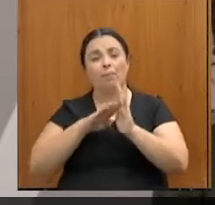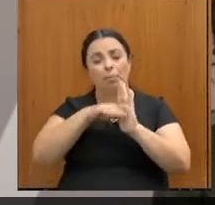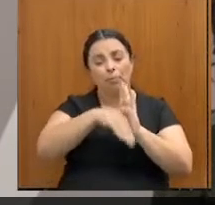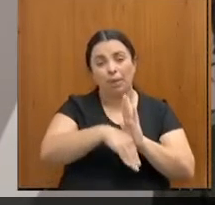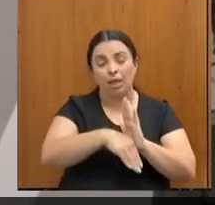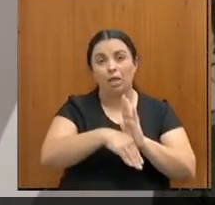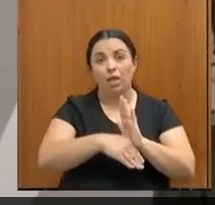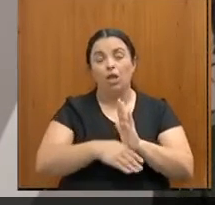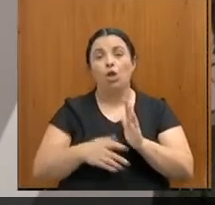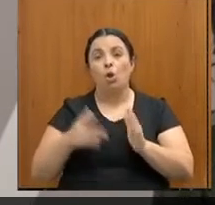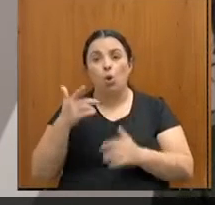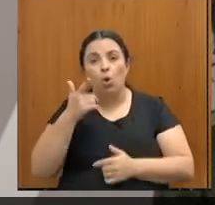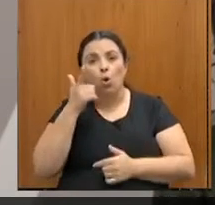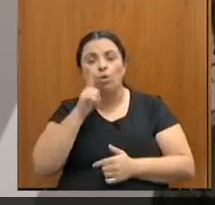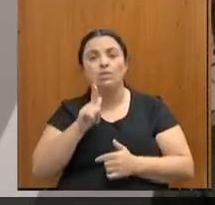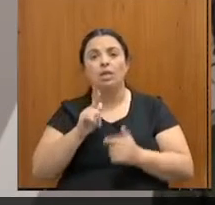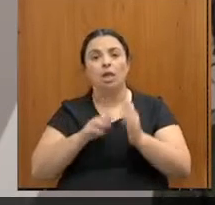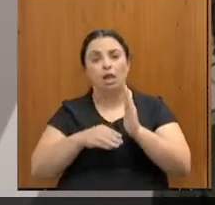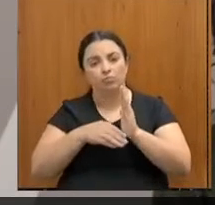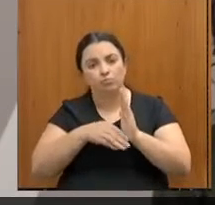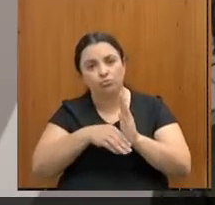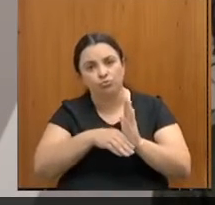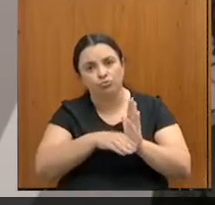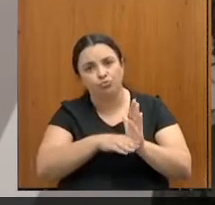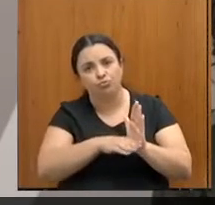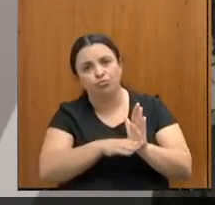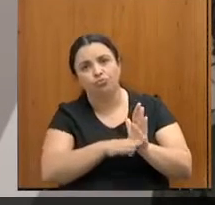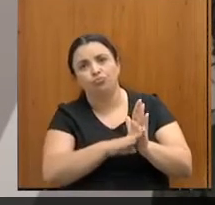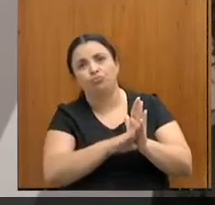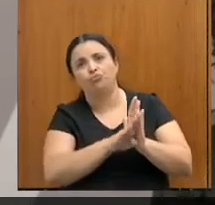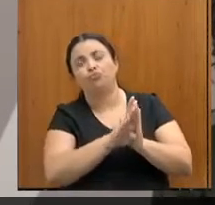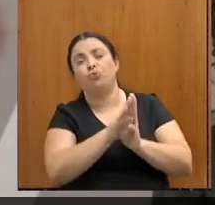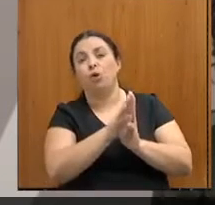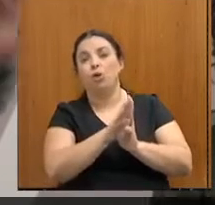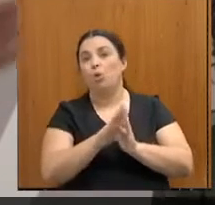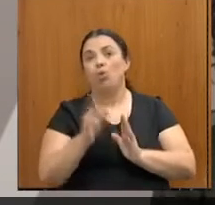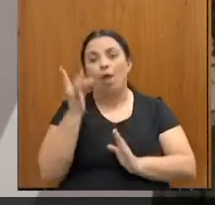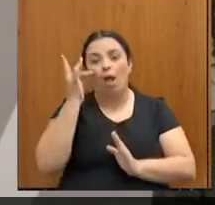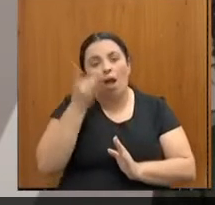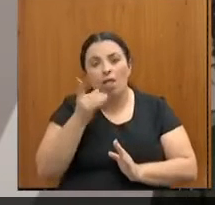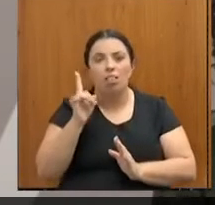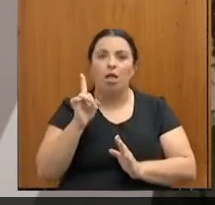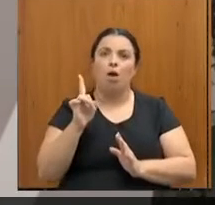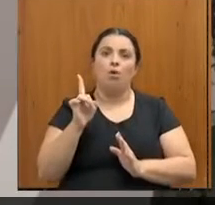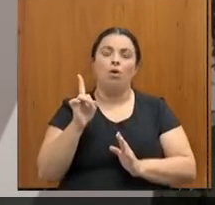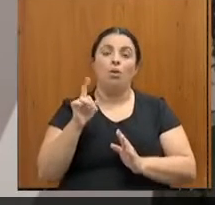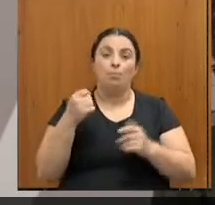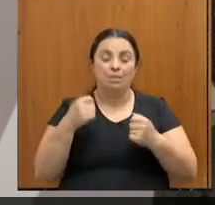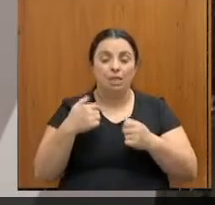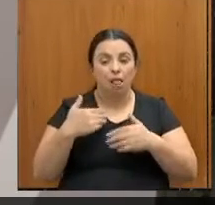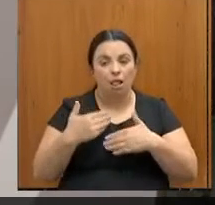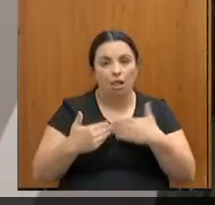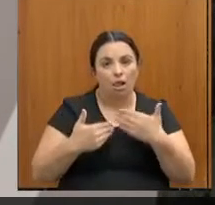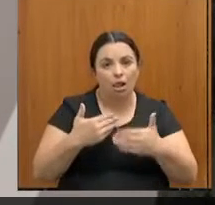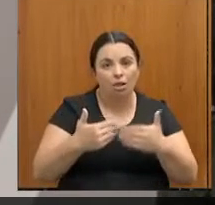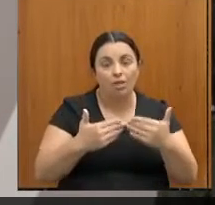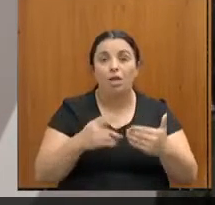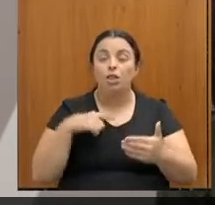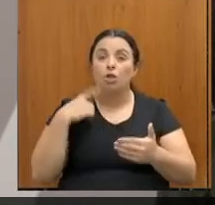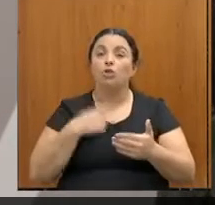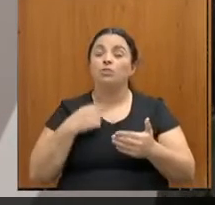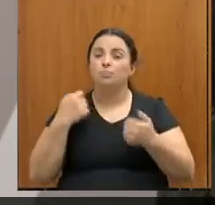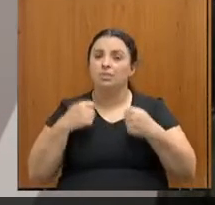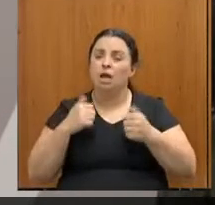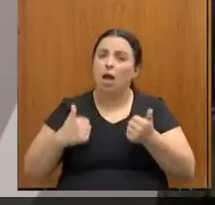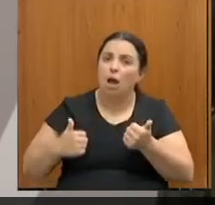não é do dia para noite não é um beijo em dois meses então a gente precisa apoiar a gestão presidente que está sendo